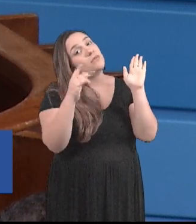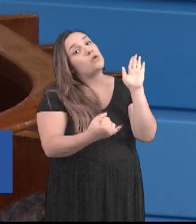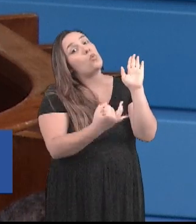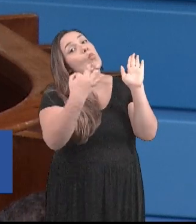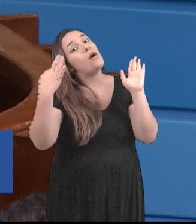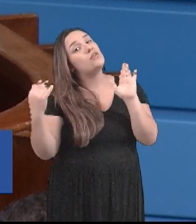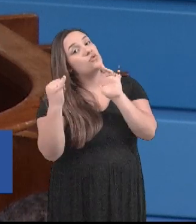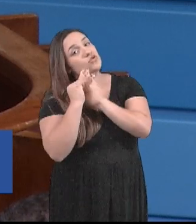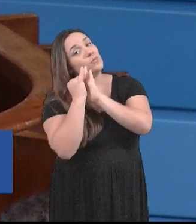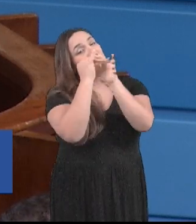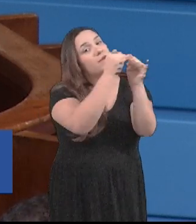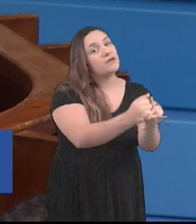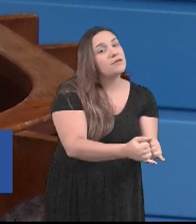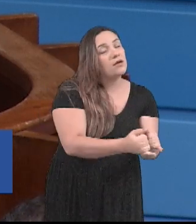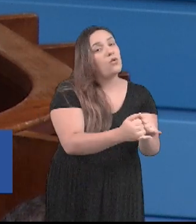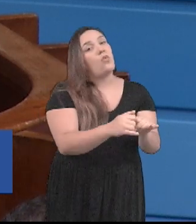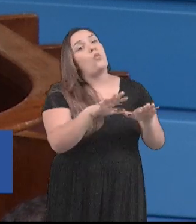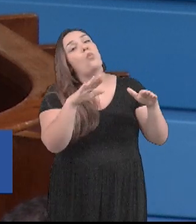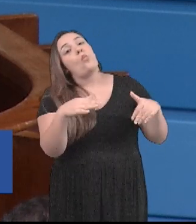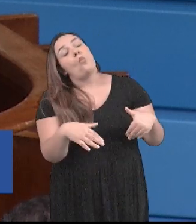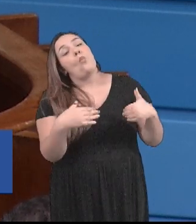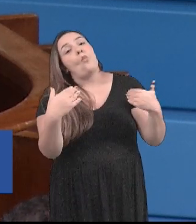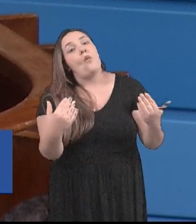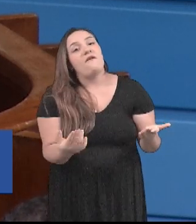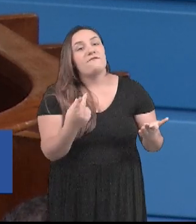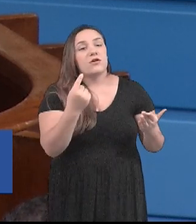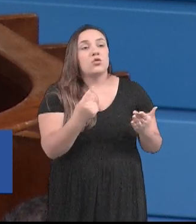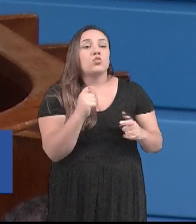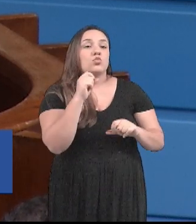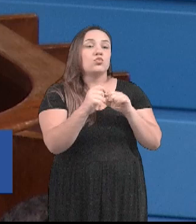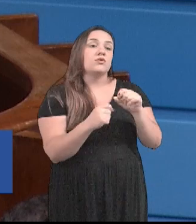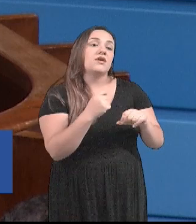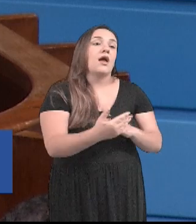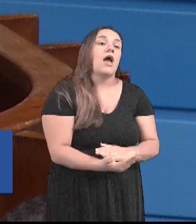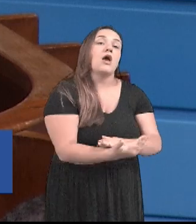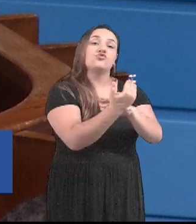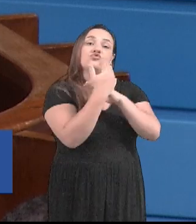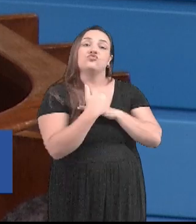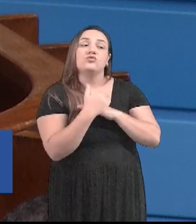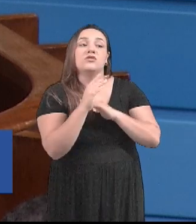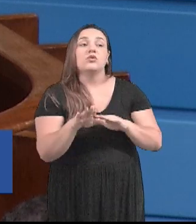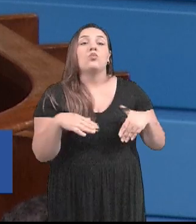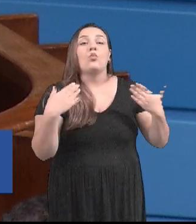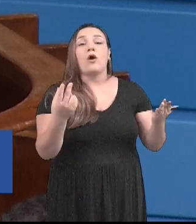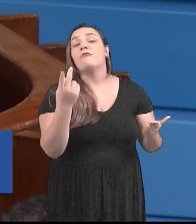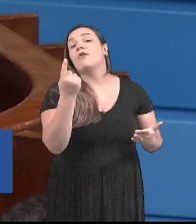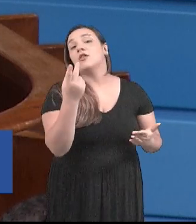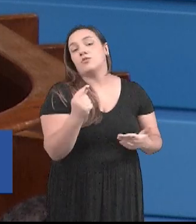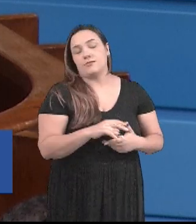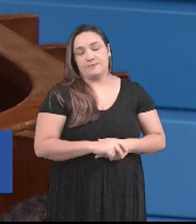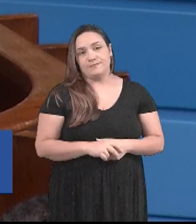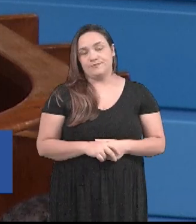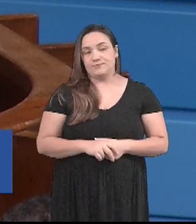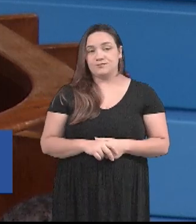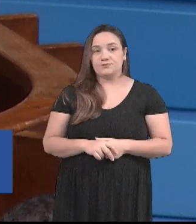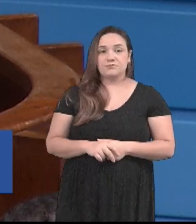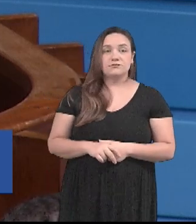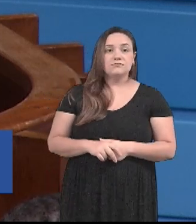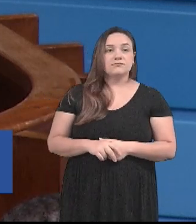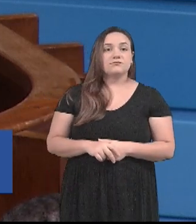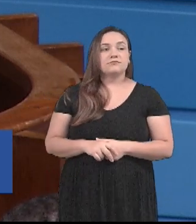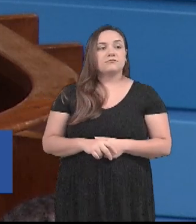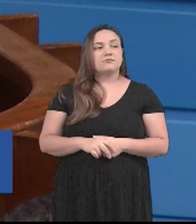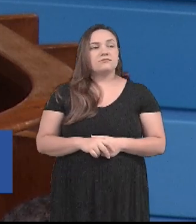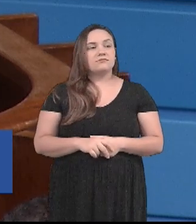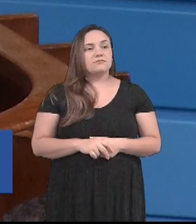qual foi a modalidade, qual foi a contrapartida e qual foram os valores. Ocorre